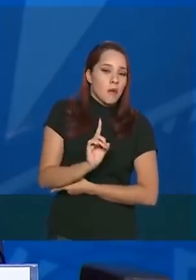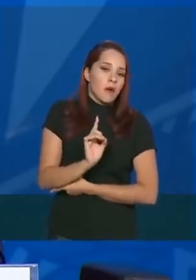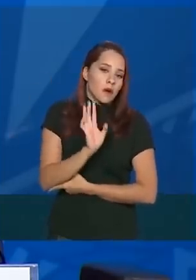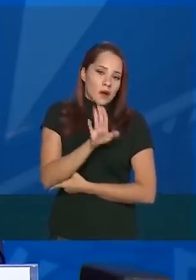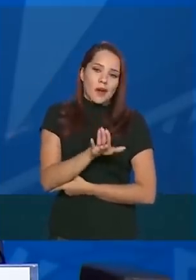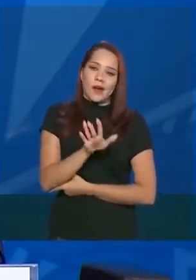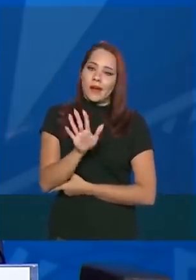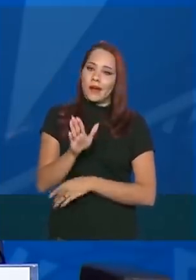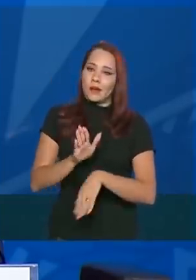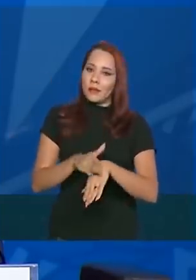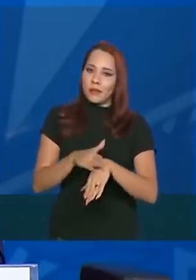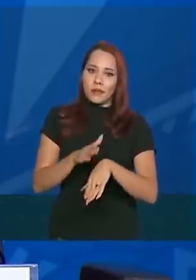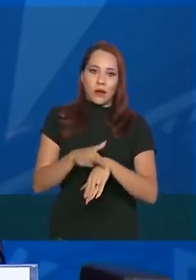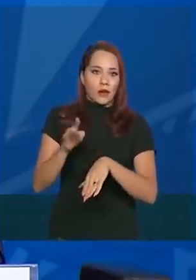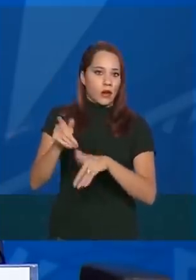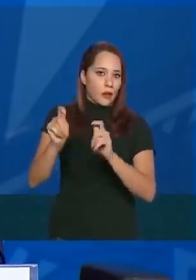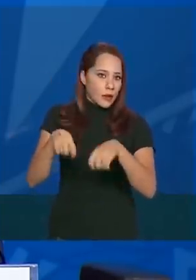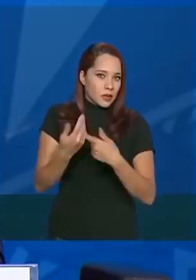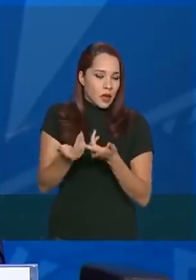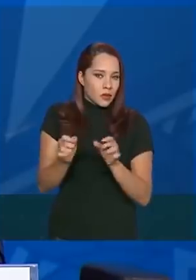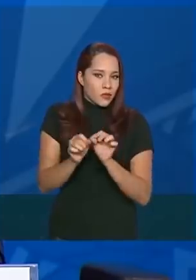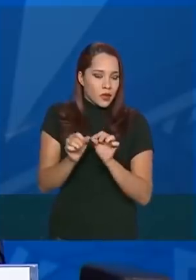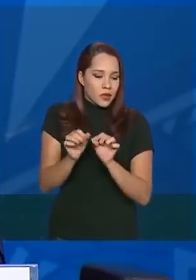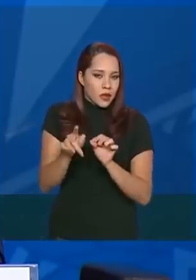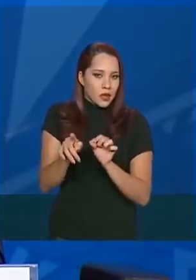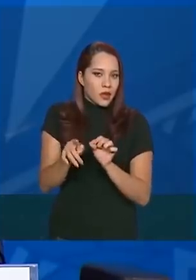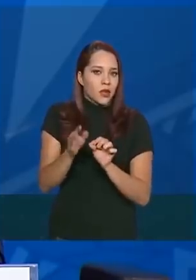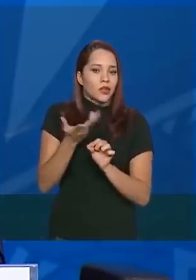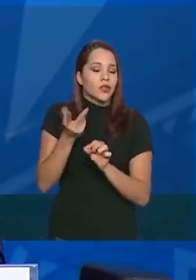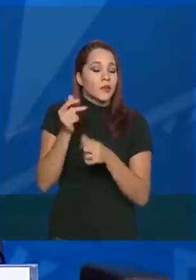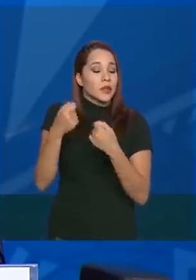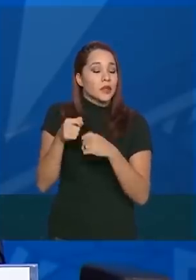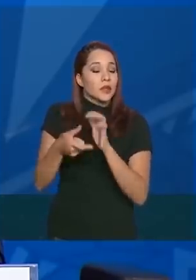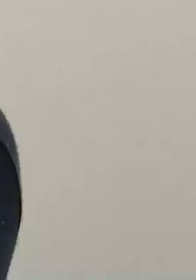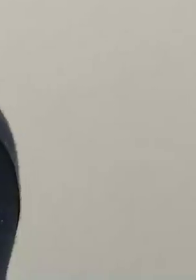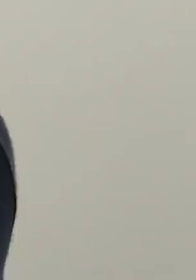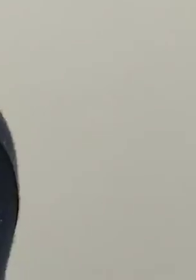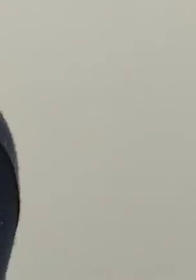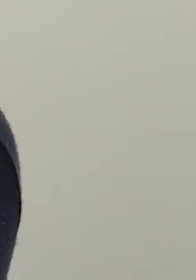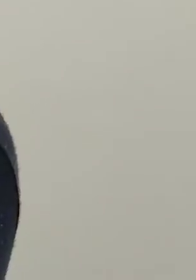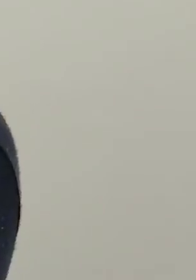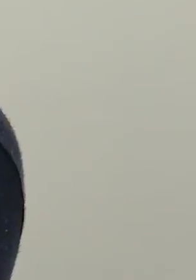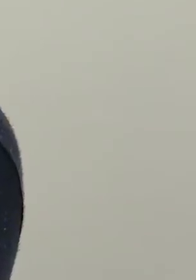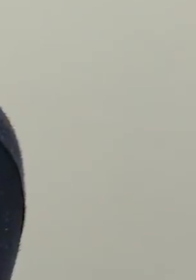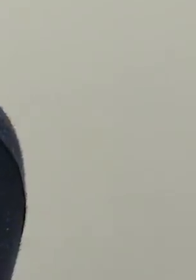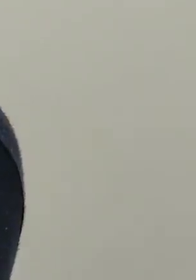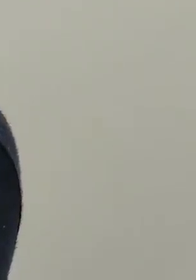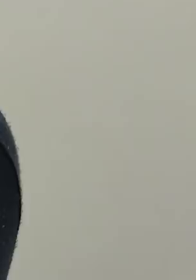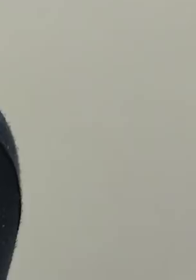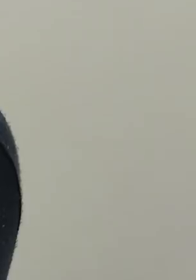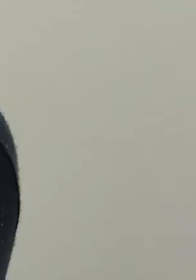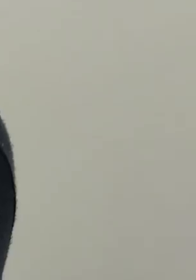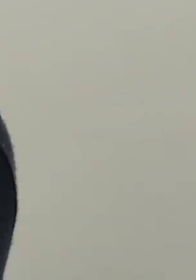passa pela tua capacidade de fazer isso de uma forma que proteja as pessoas. Como vocês podem ver,